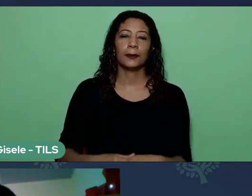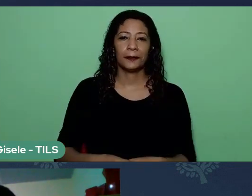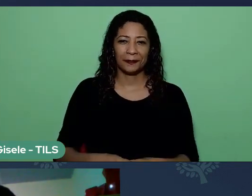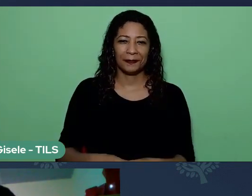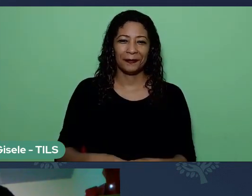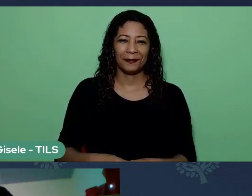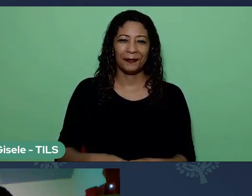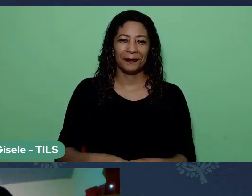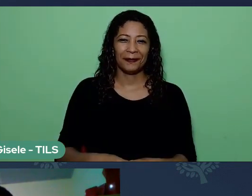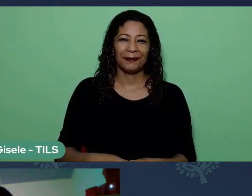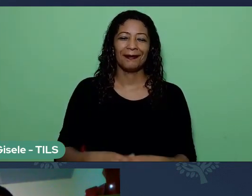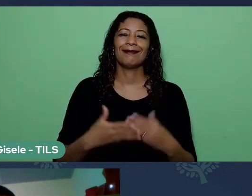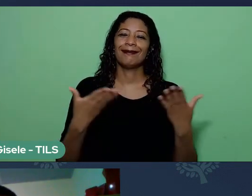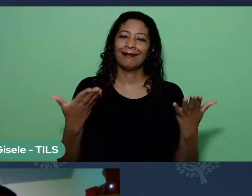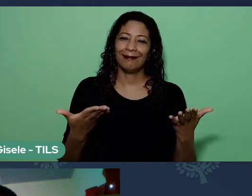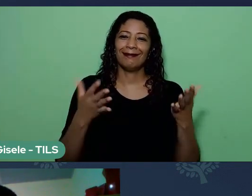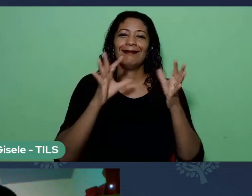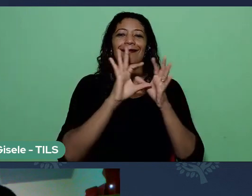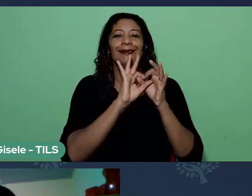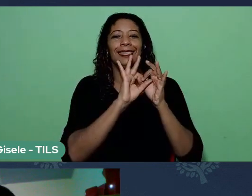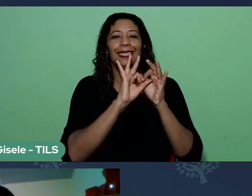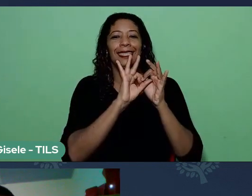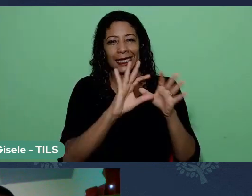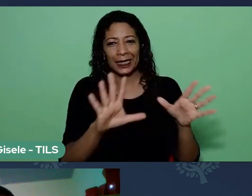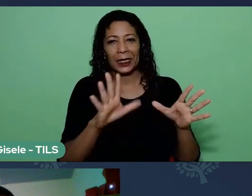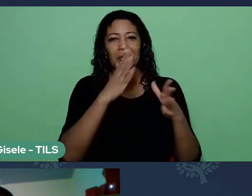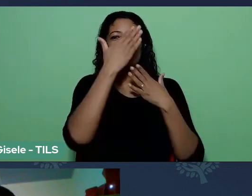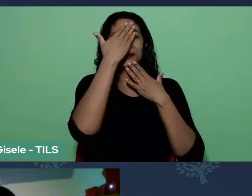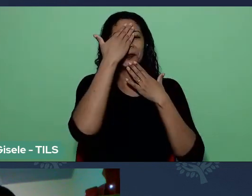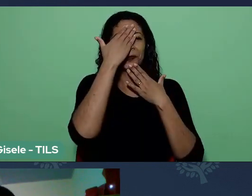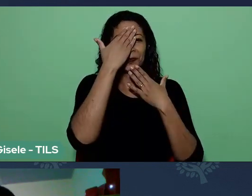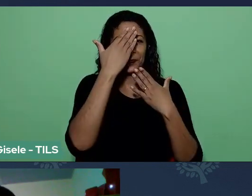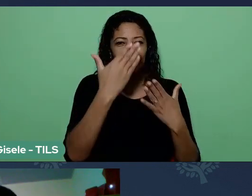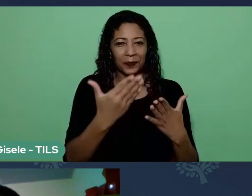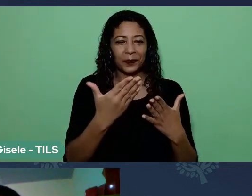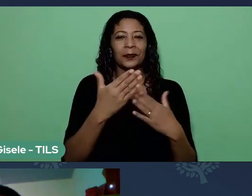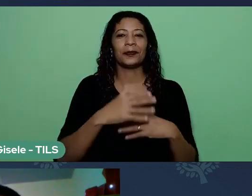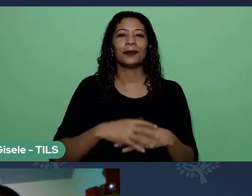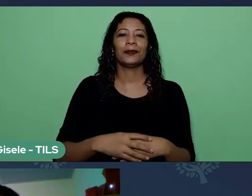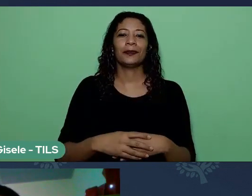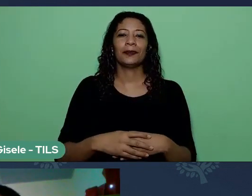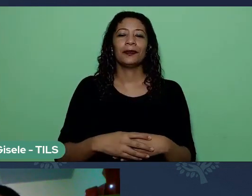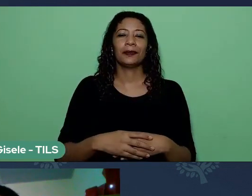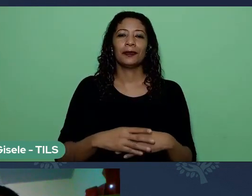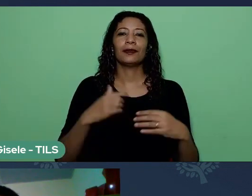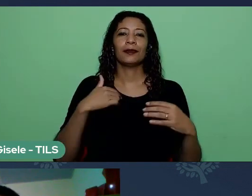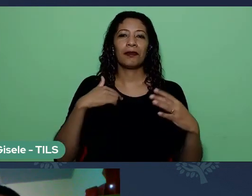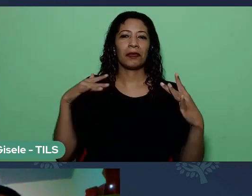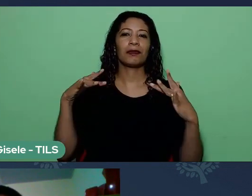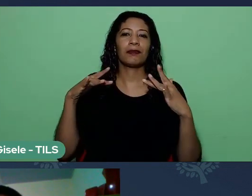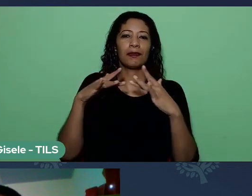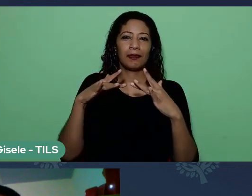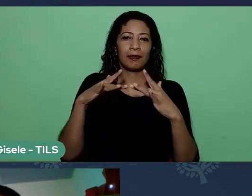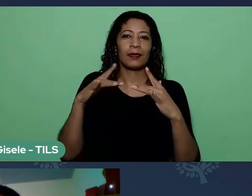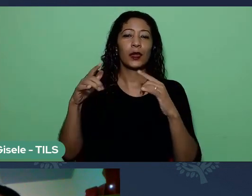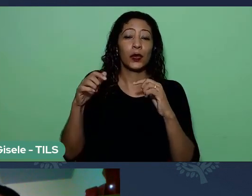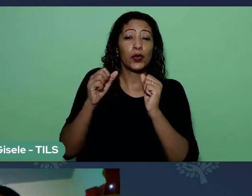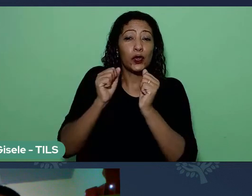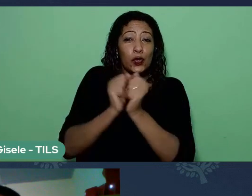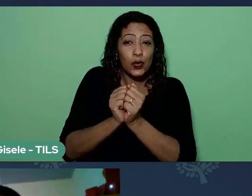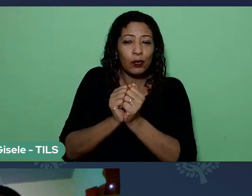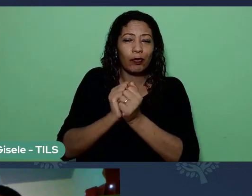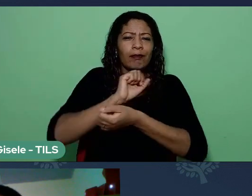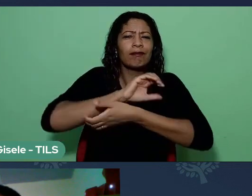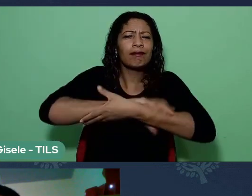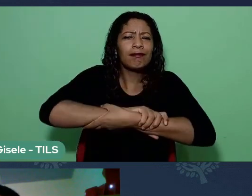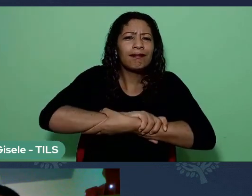Agora sim, o senhor está liberado. Então, muito obrigado mais uma vez. Conte conosco aqui do Laire e que essa parceria perdure aí